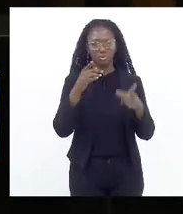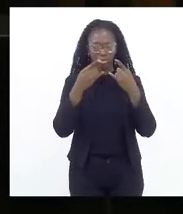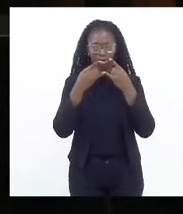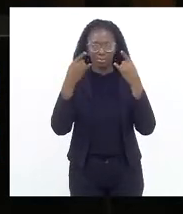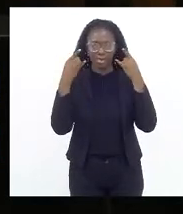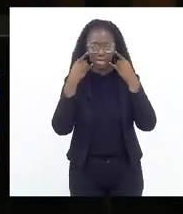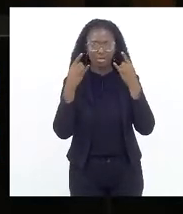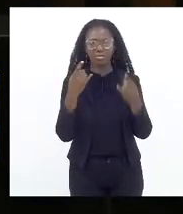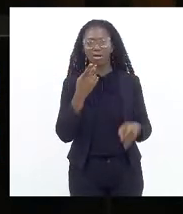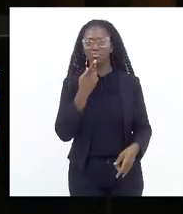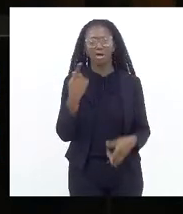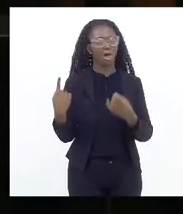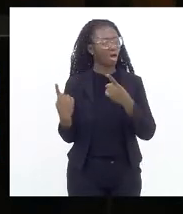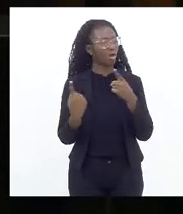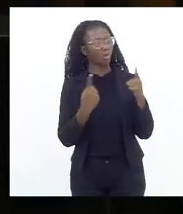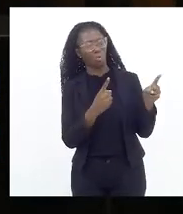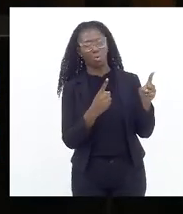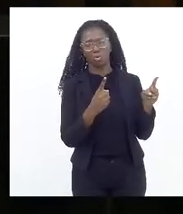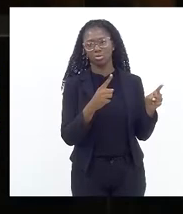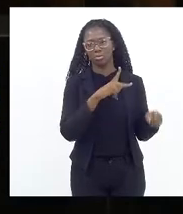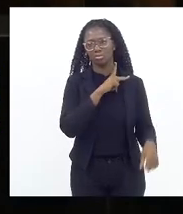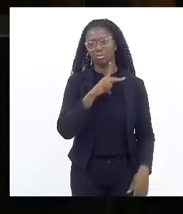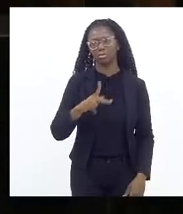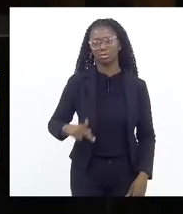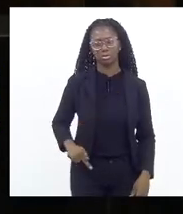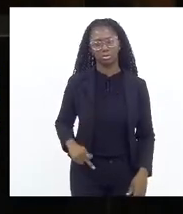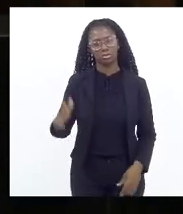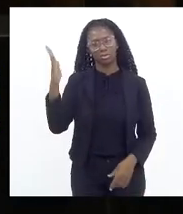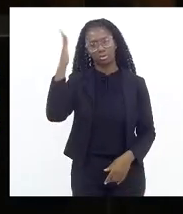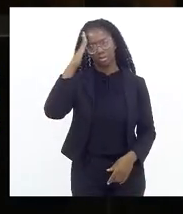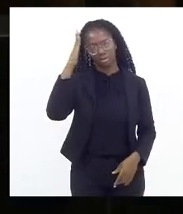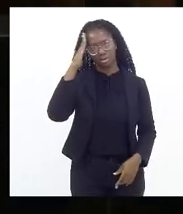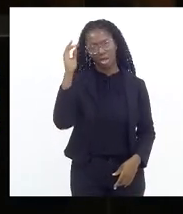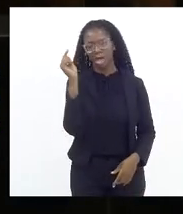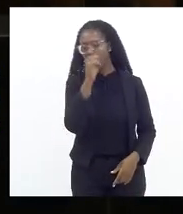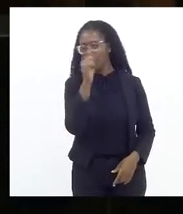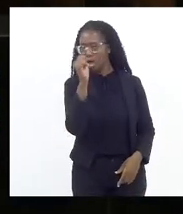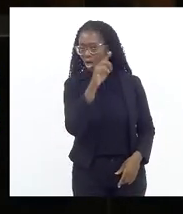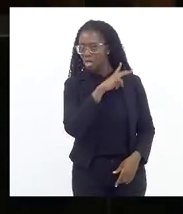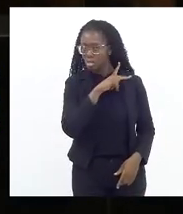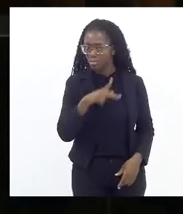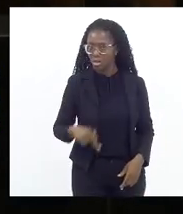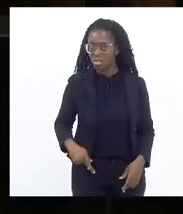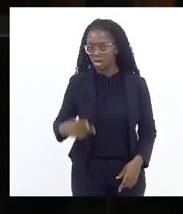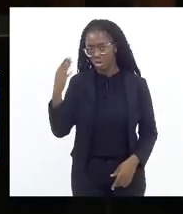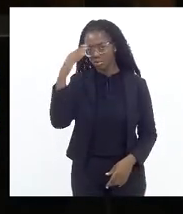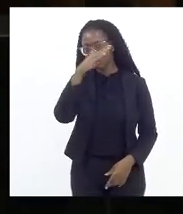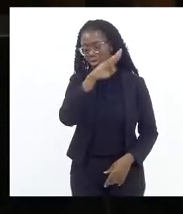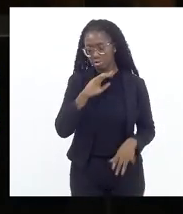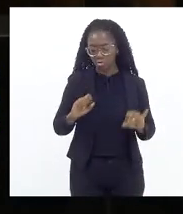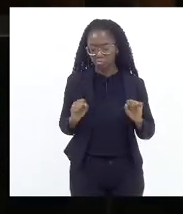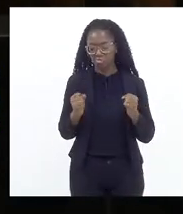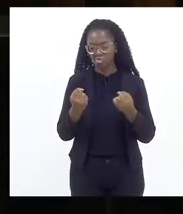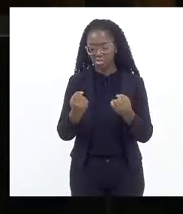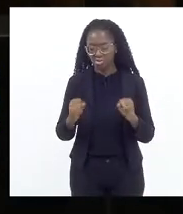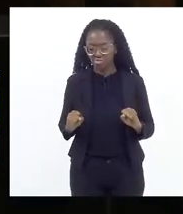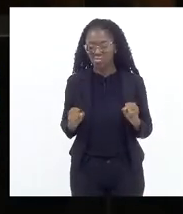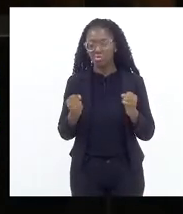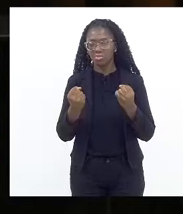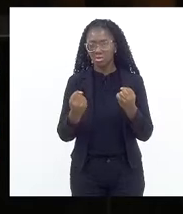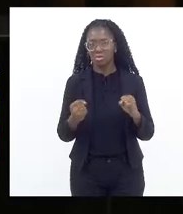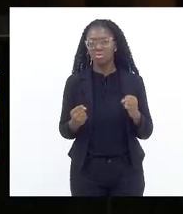para fazer o ataque ao presidente, sabendo que ele, em todo momento, se empenhou o máximo